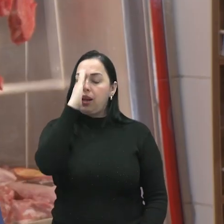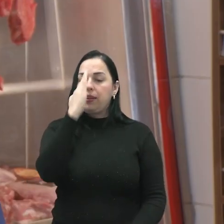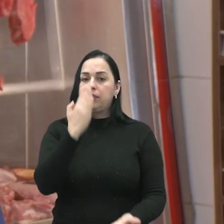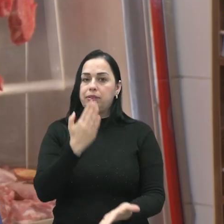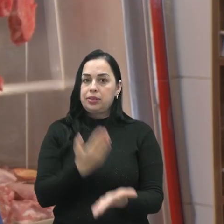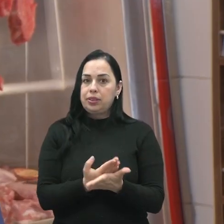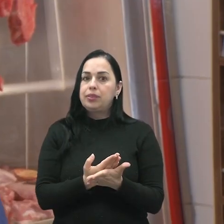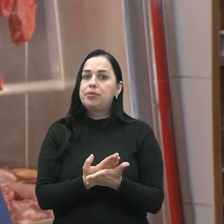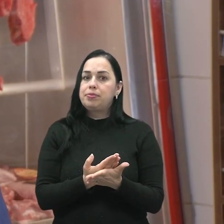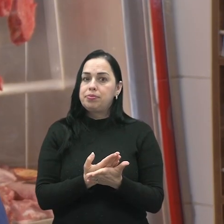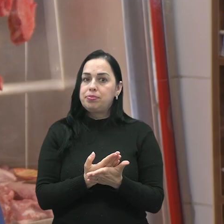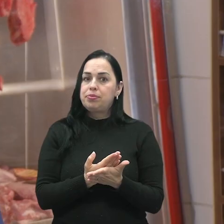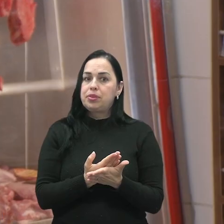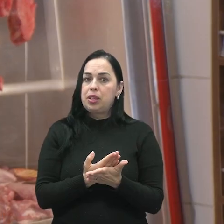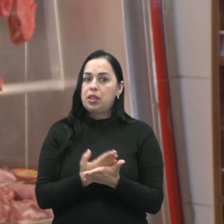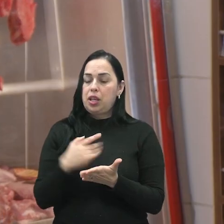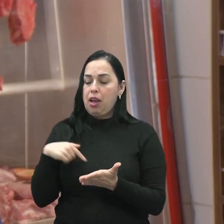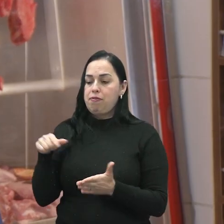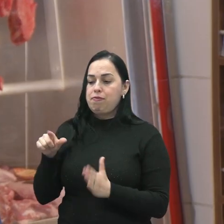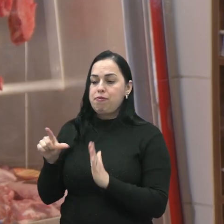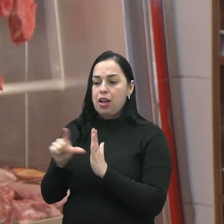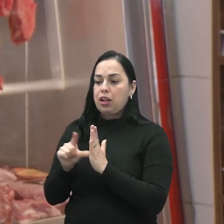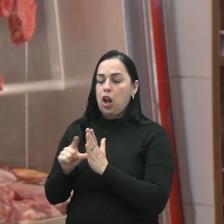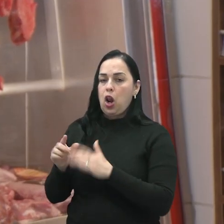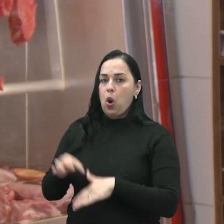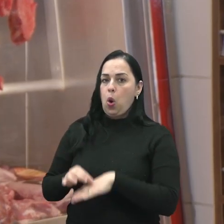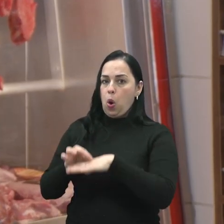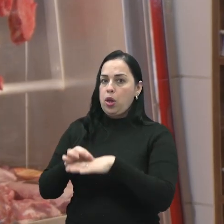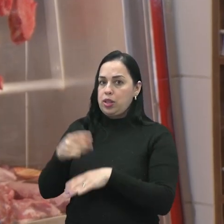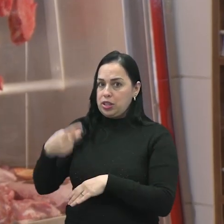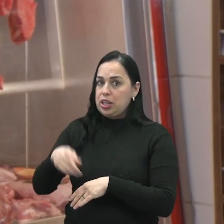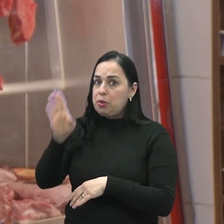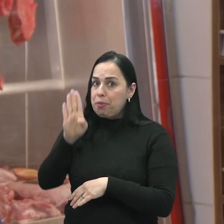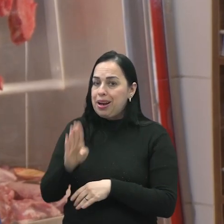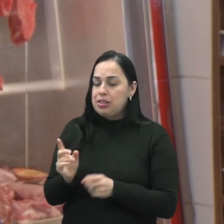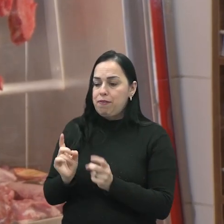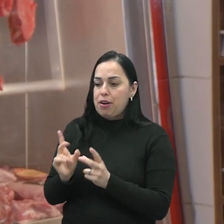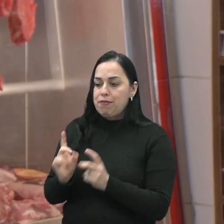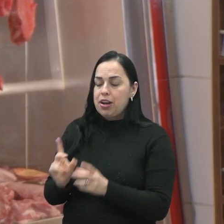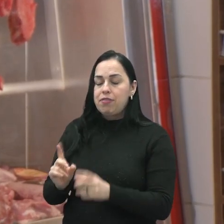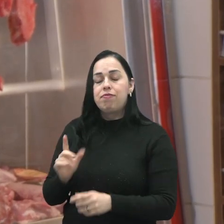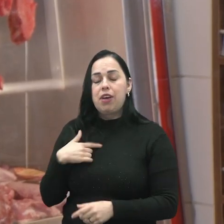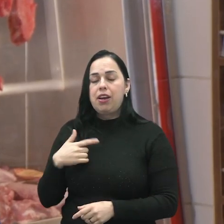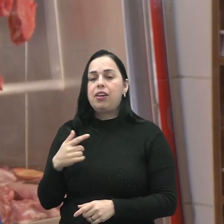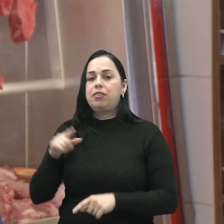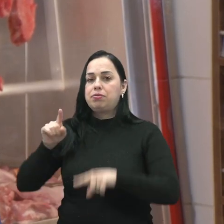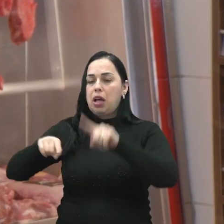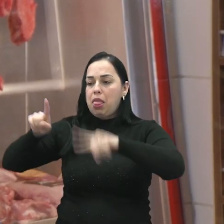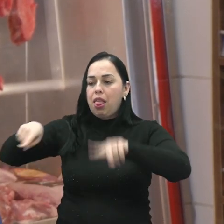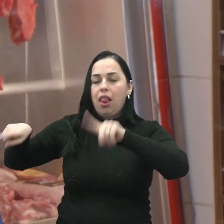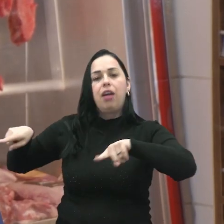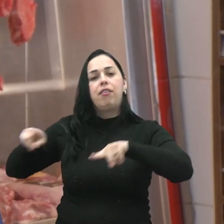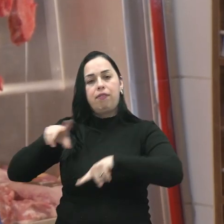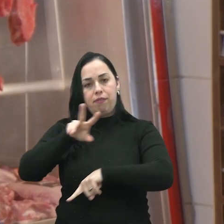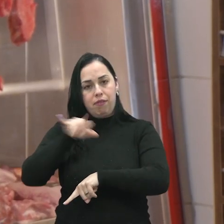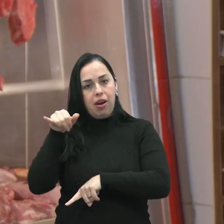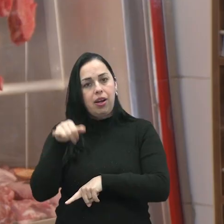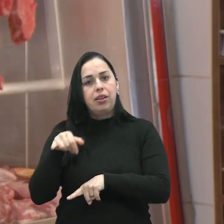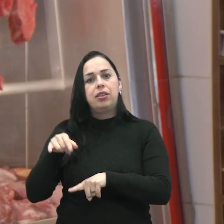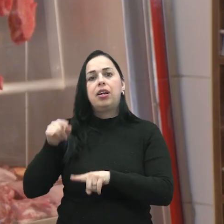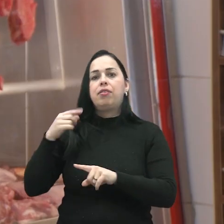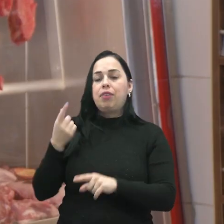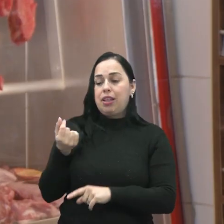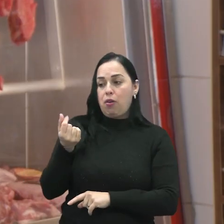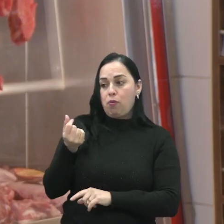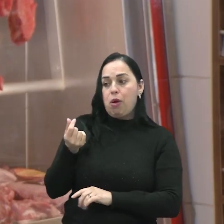que, para nós aqui, para o nosso comércio do Brasil, vai ter sim uma diferença de preço. Eles vão acabar tendo que